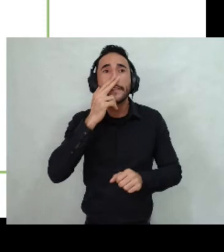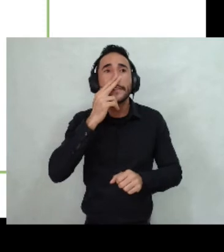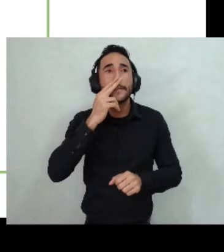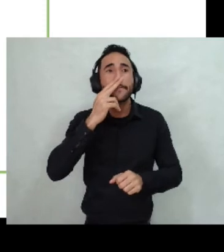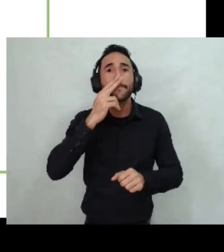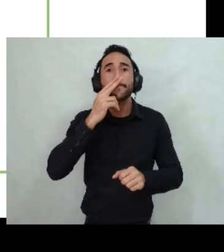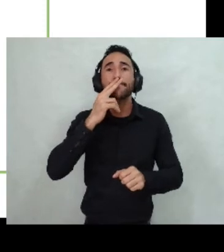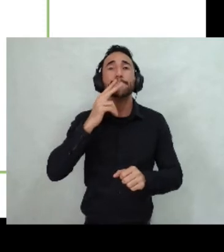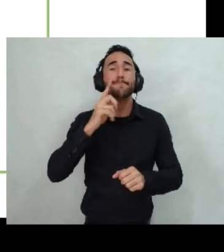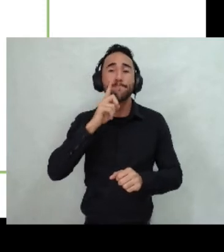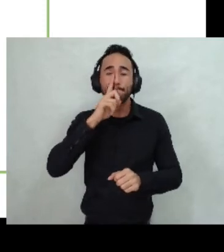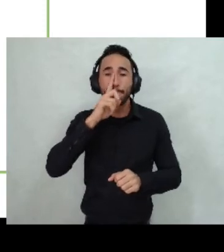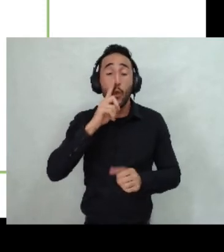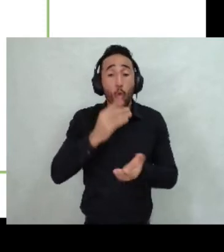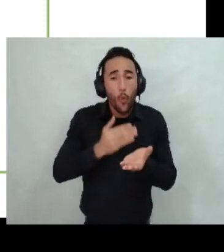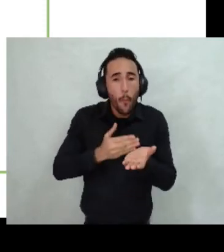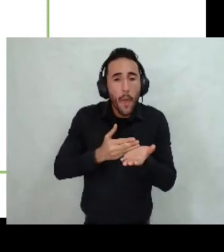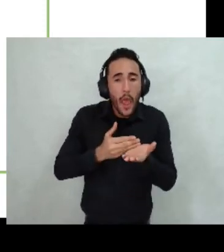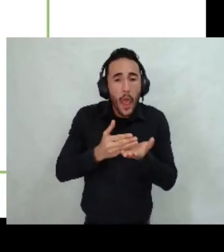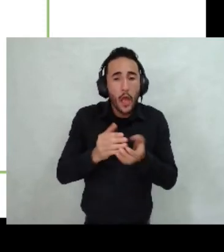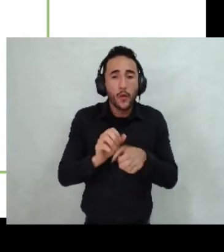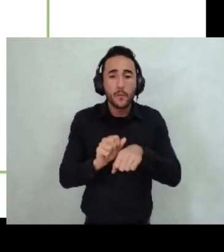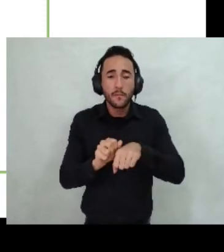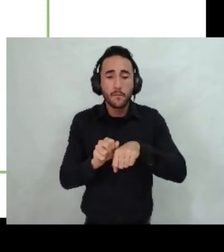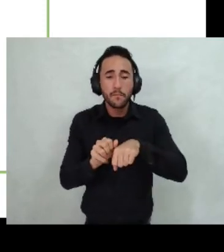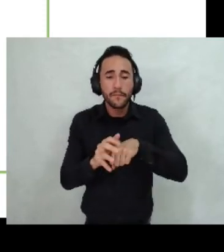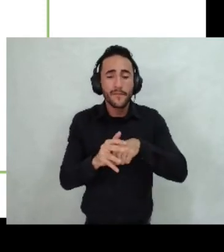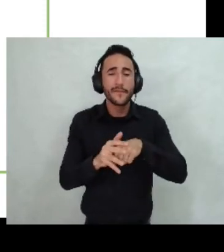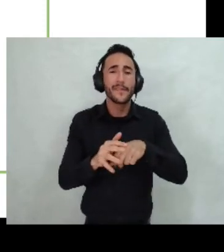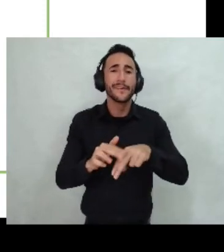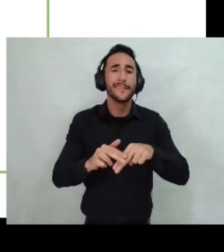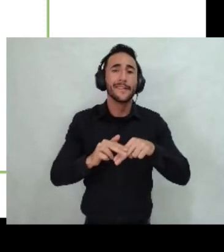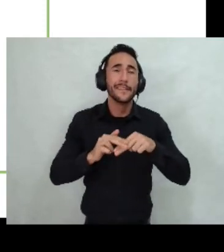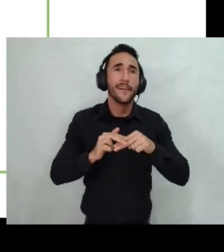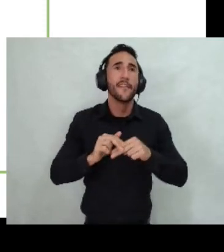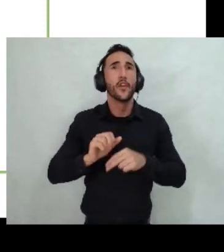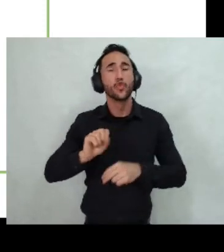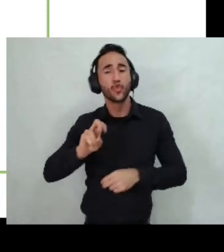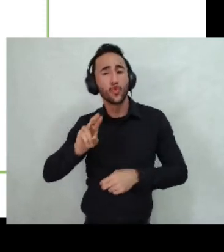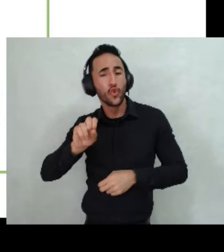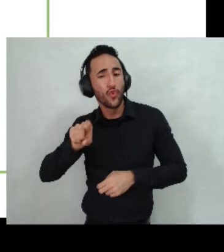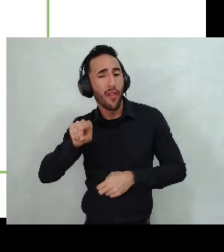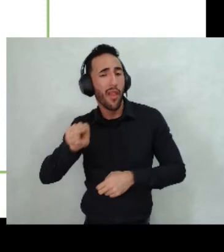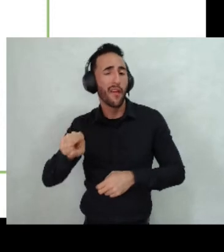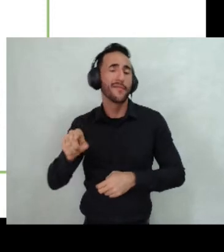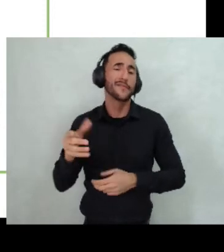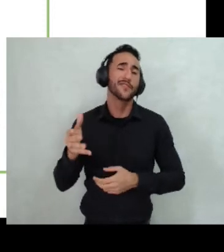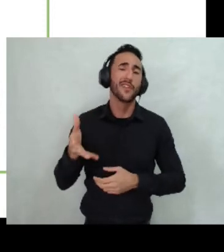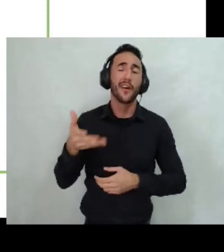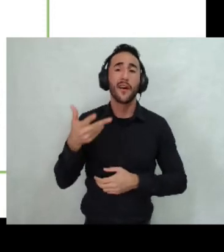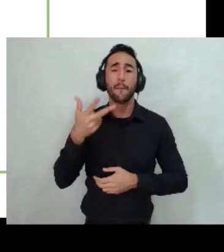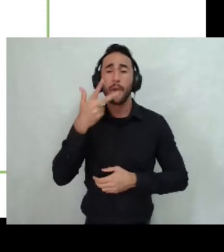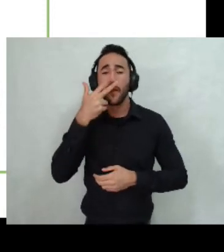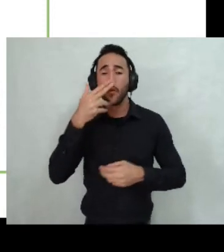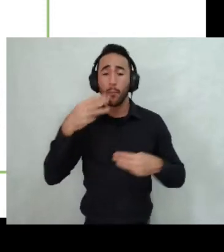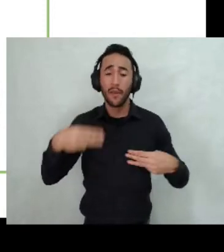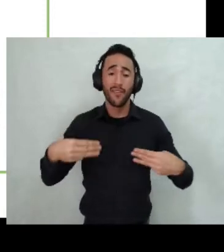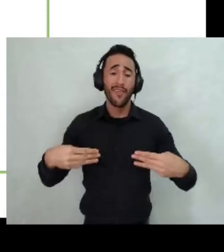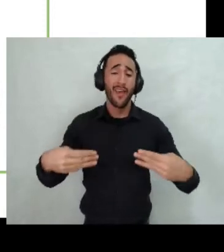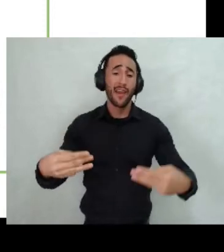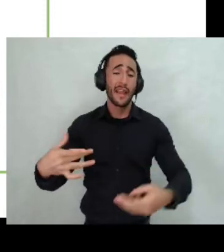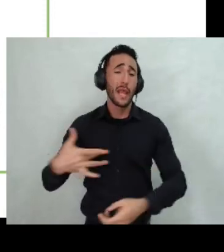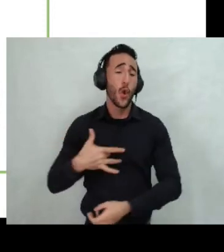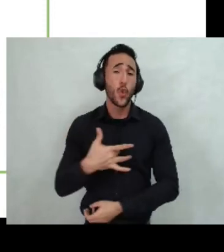epidemia, apesar dos discursos do SUS, né, efetivamente o Ministério da Saúde não